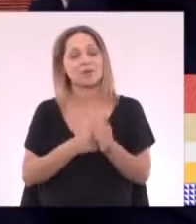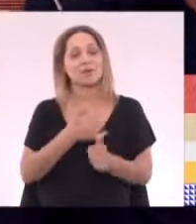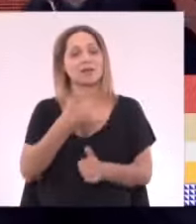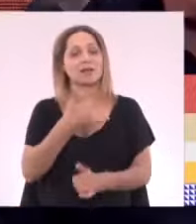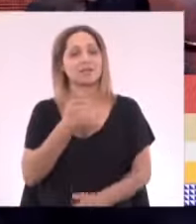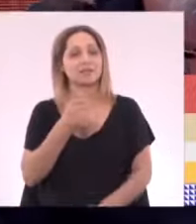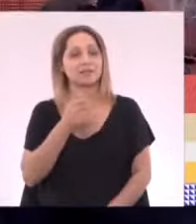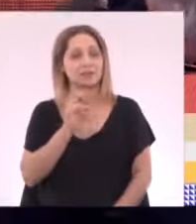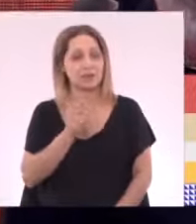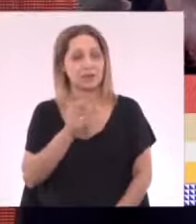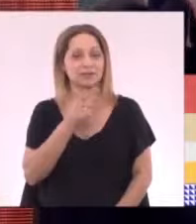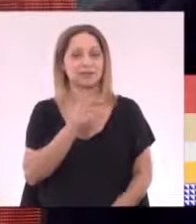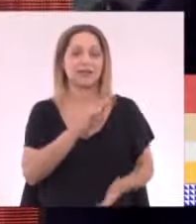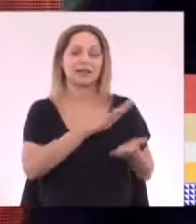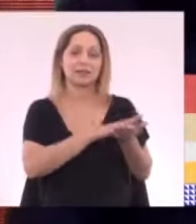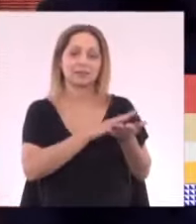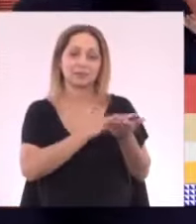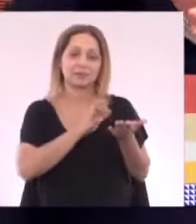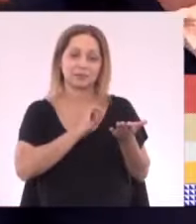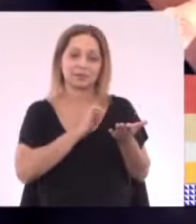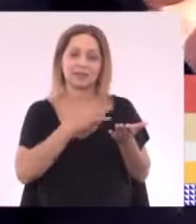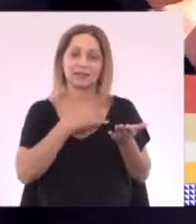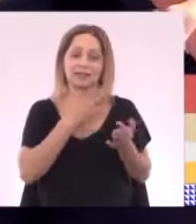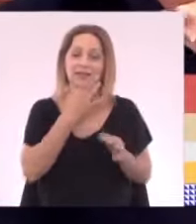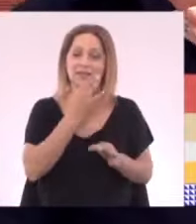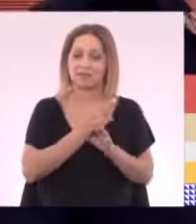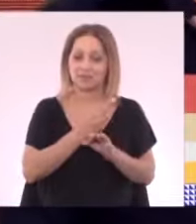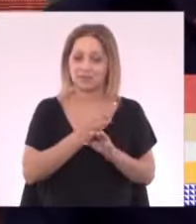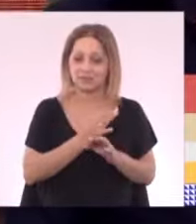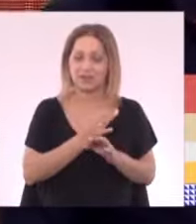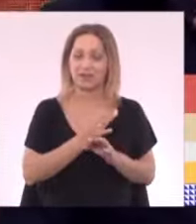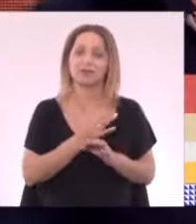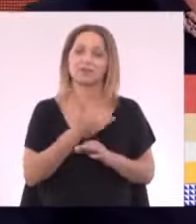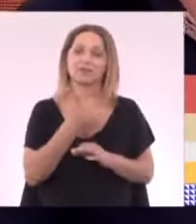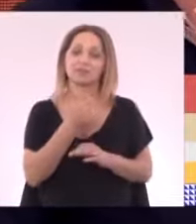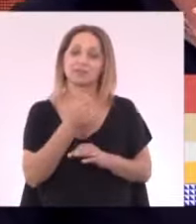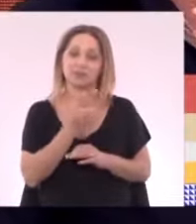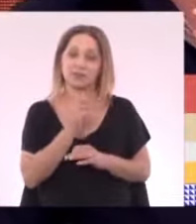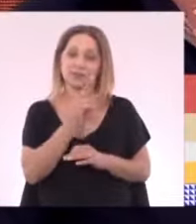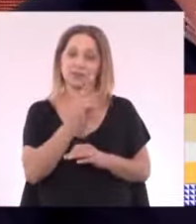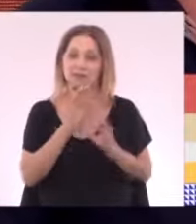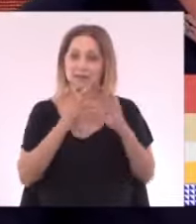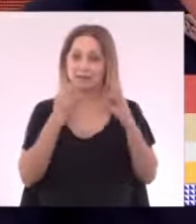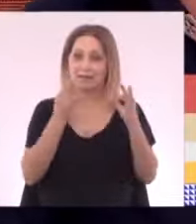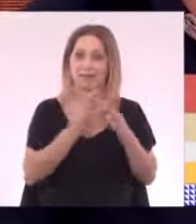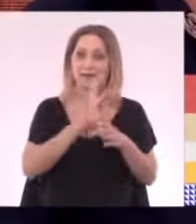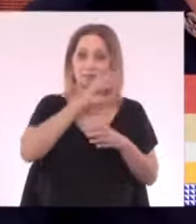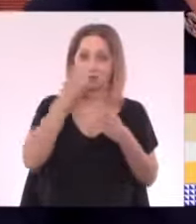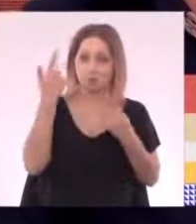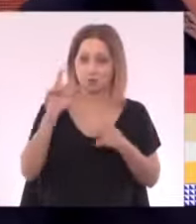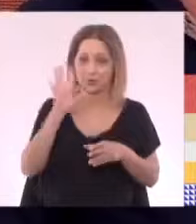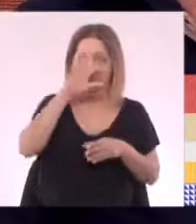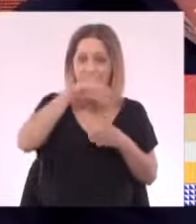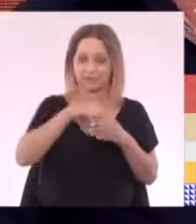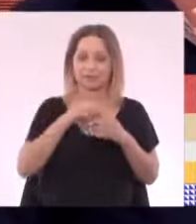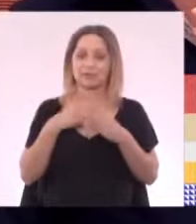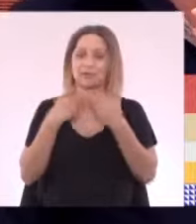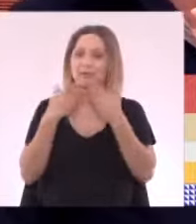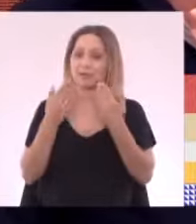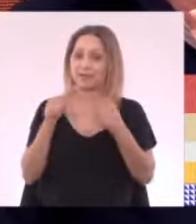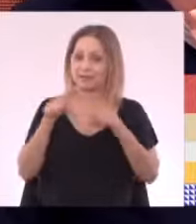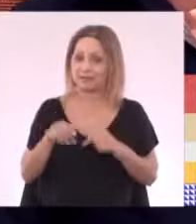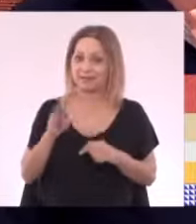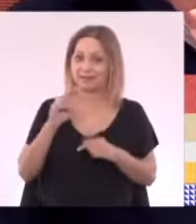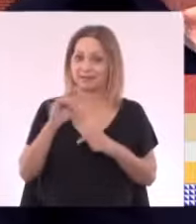Disco por querer marcar estes 25 anos com este último álbum, que este tema faz parte. E agradecer a todos vós, à SIC,